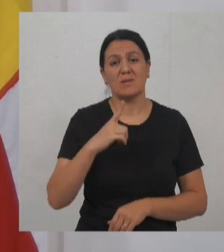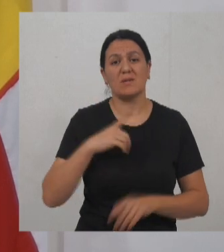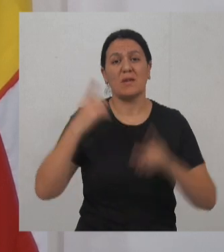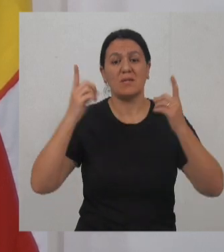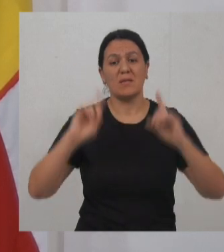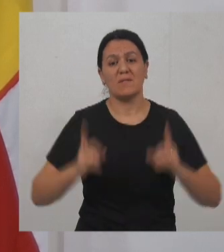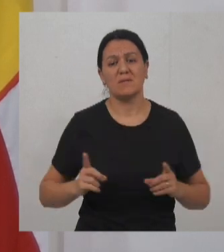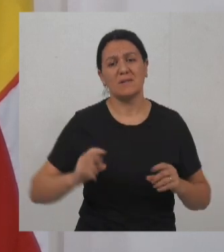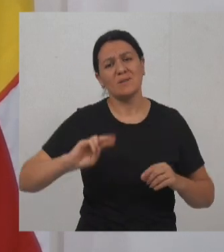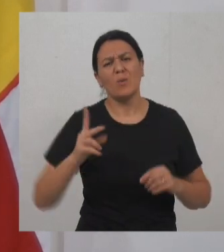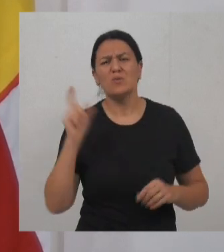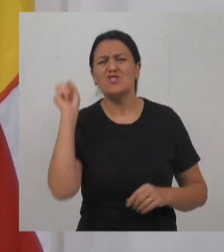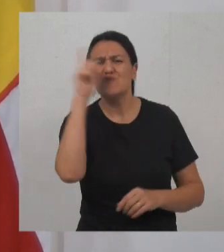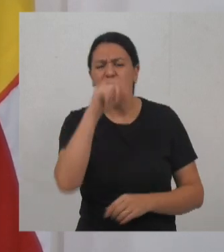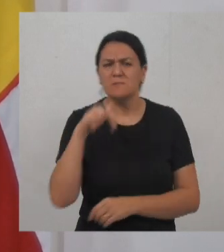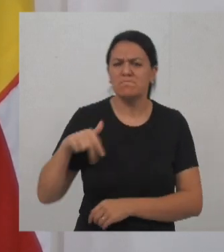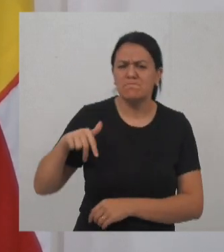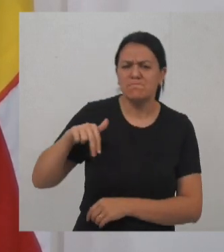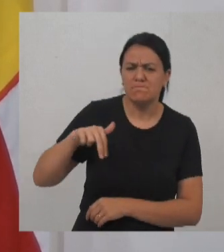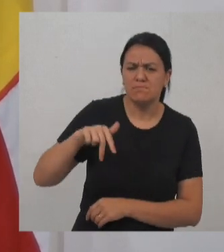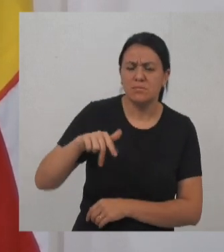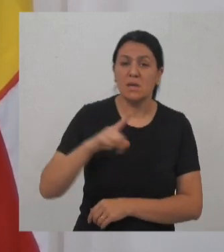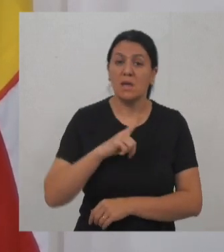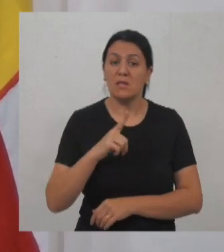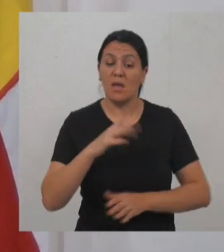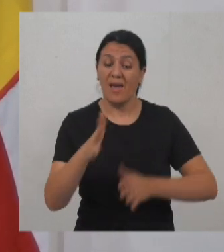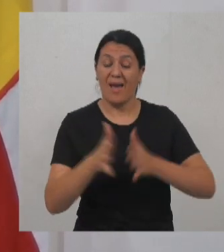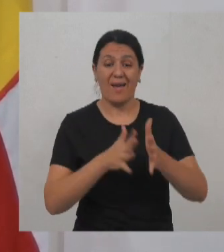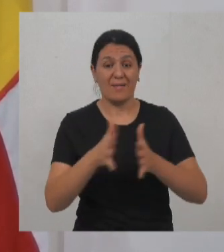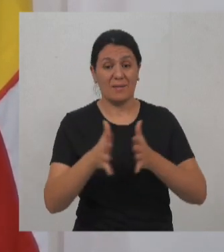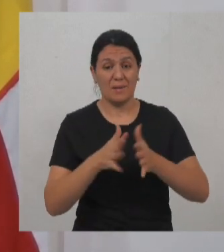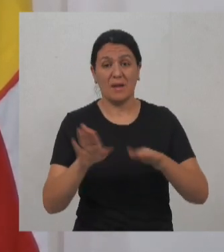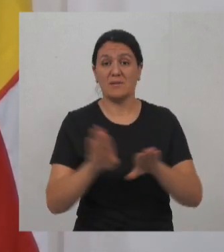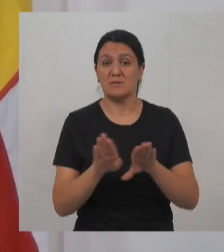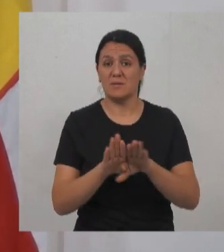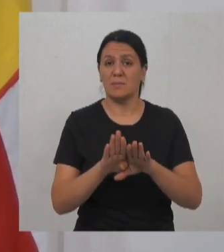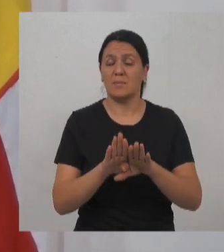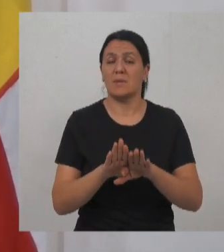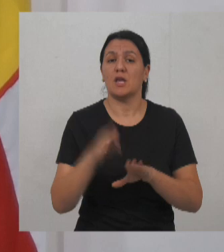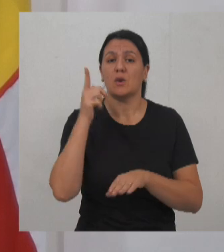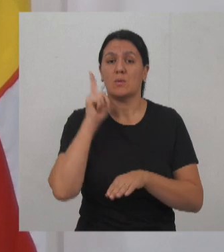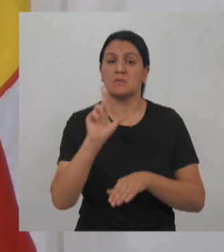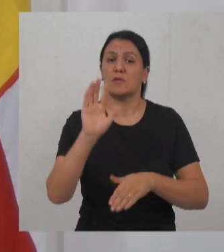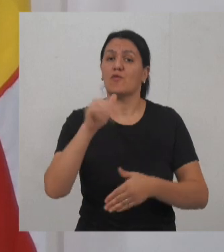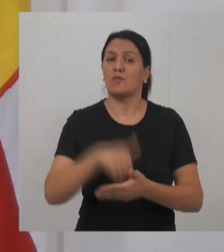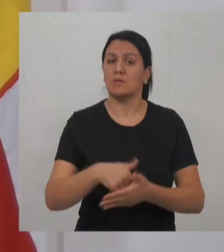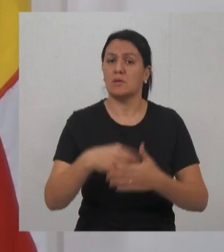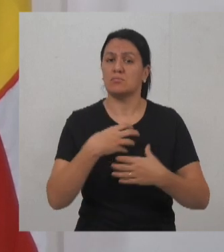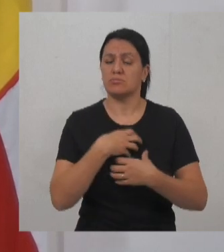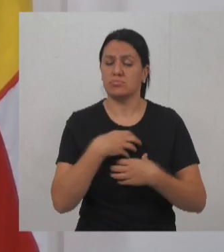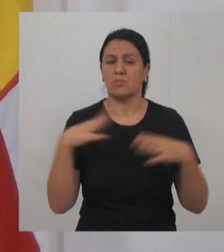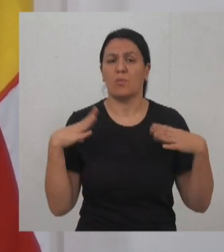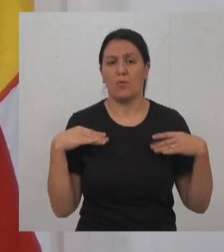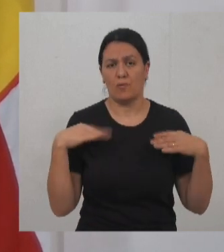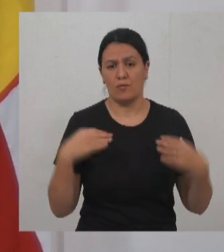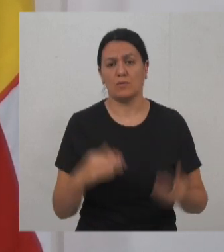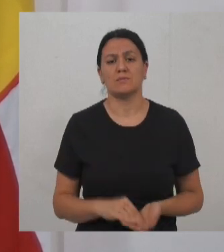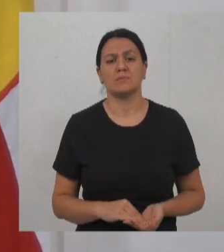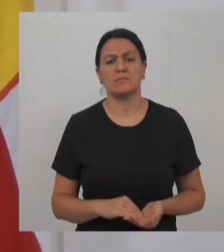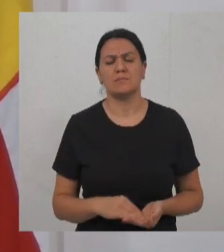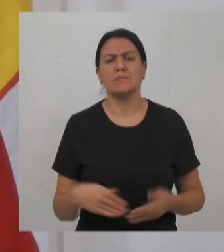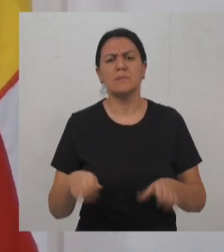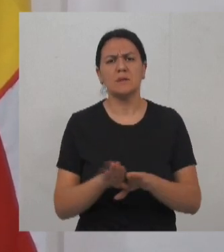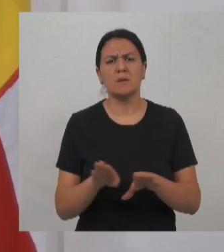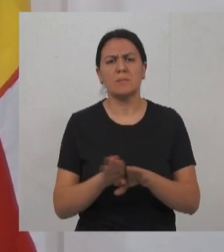reduzida, garantindo acessibilidade e conforto para todos. Procura-se facilitar ao máximo o